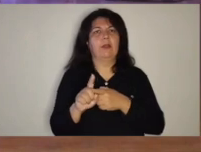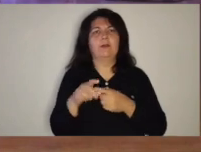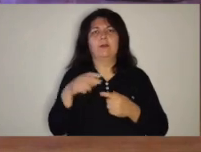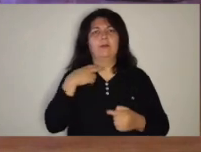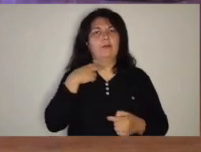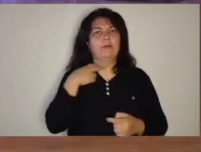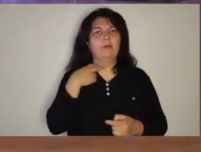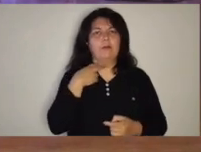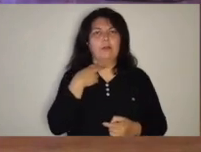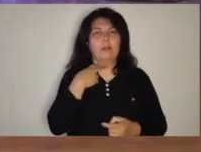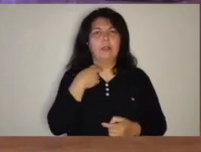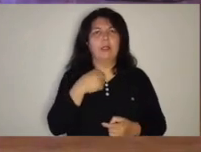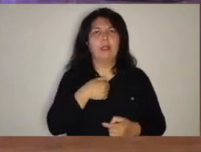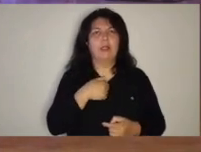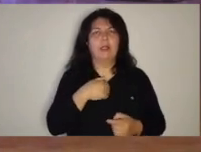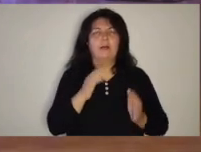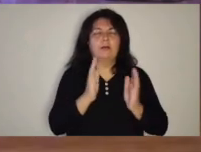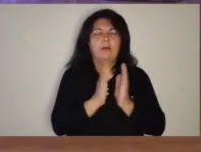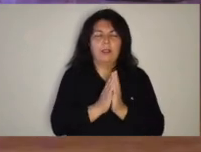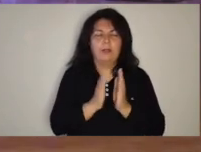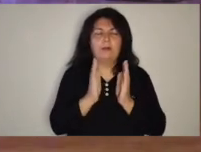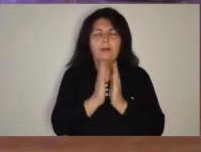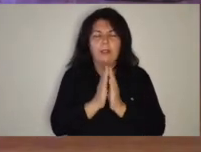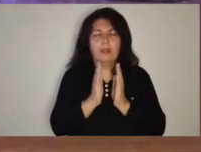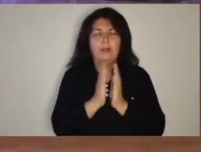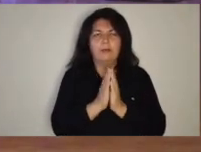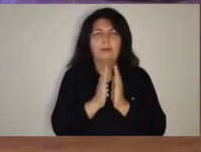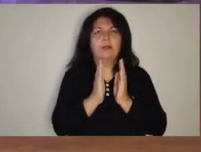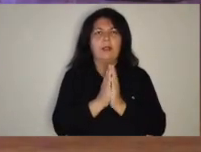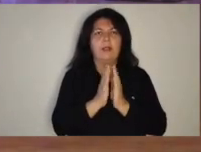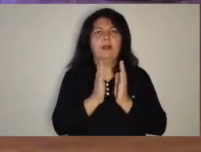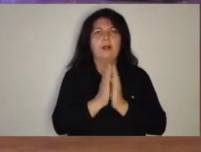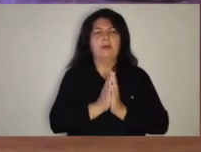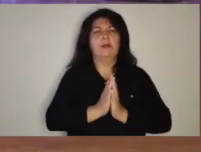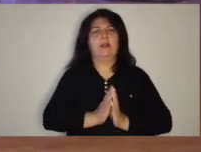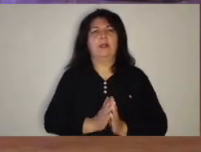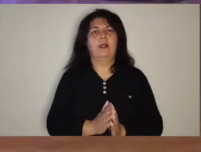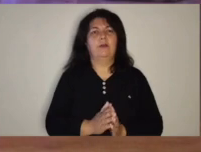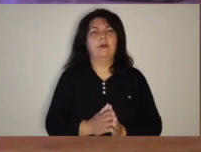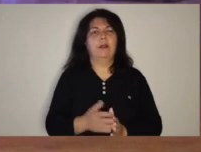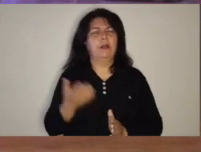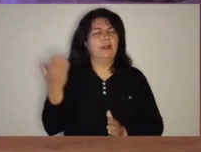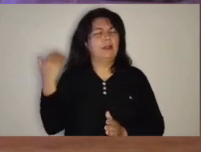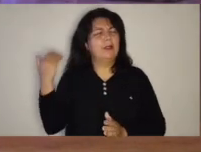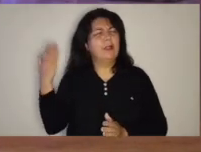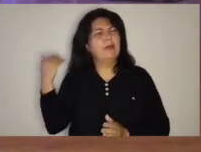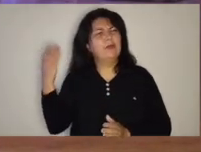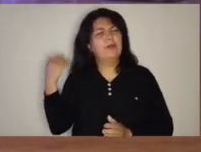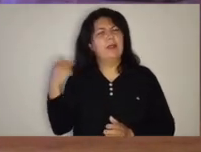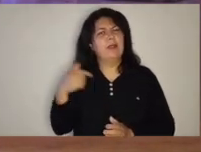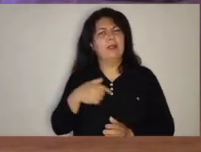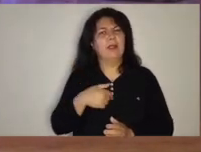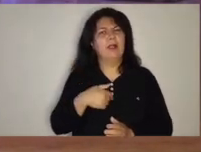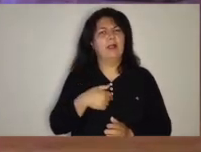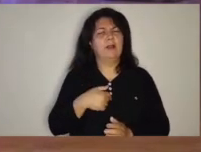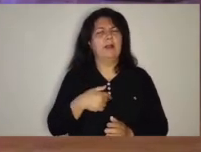Pedro. Irmãos, o que me doía, a gente chegou a fazer um trabalho na Vila Guilherme, numa